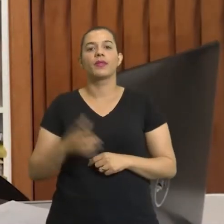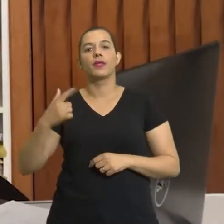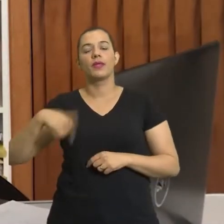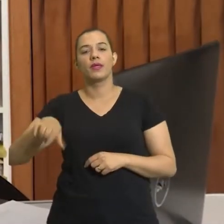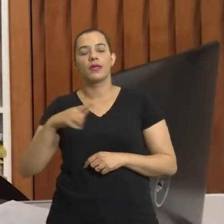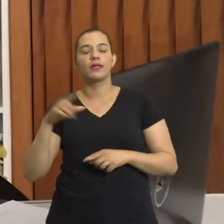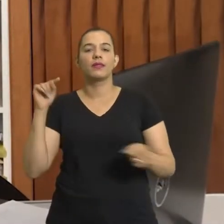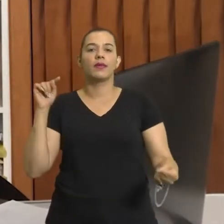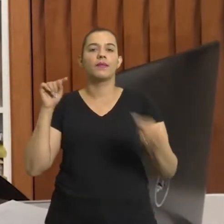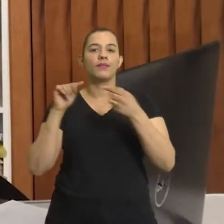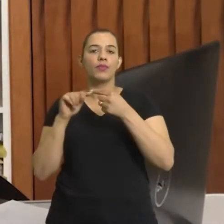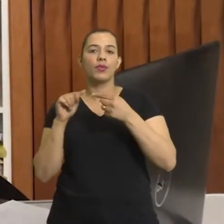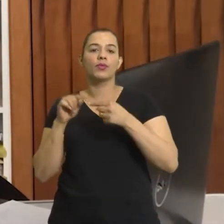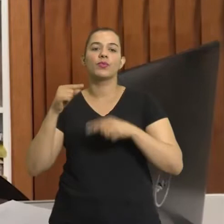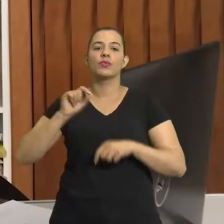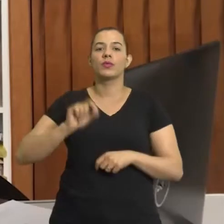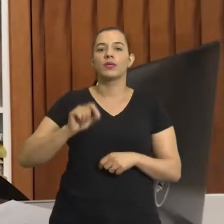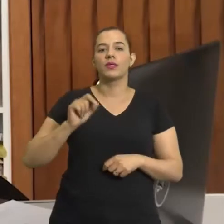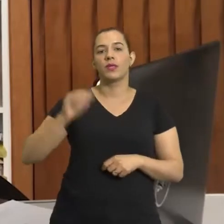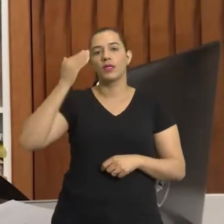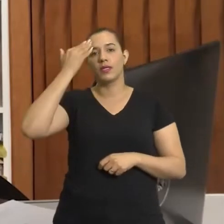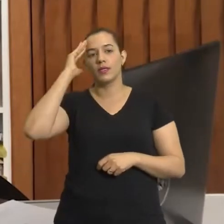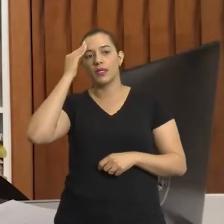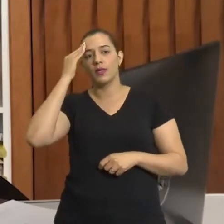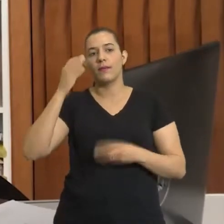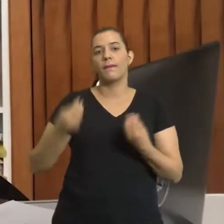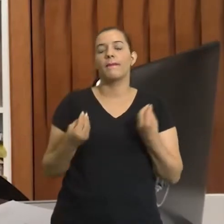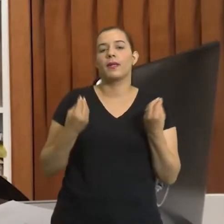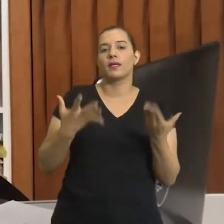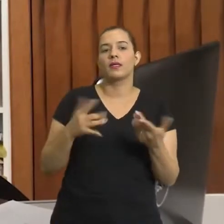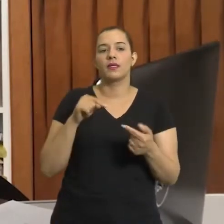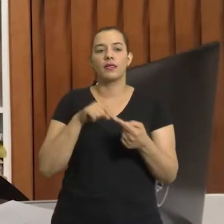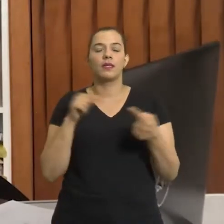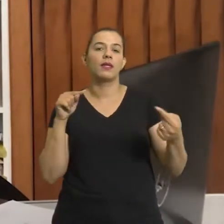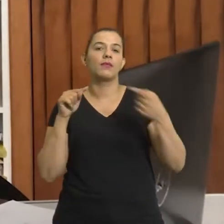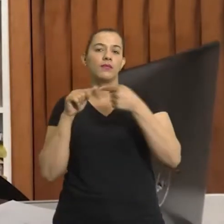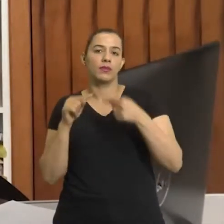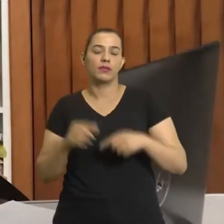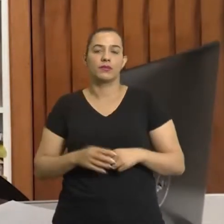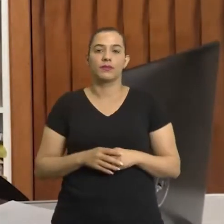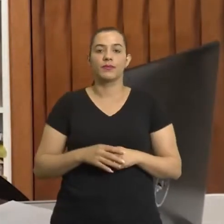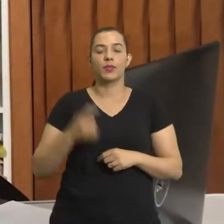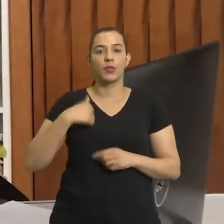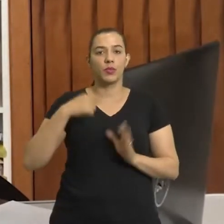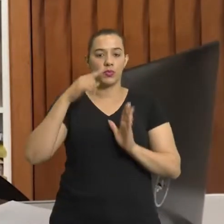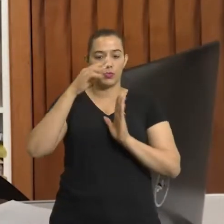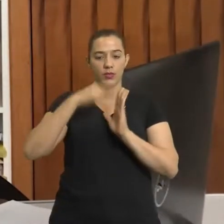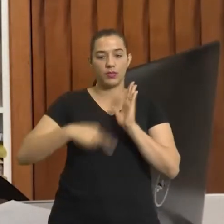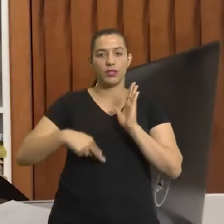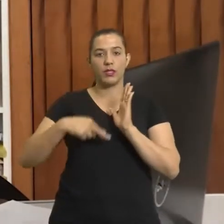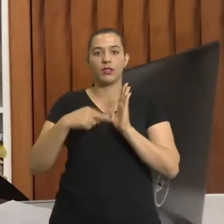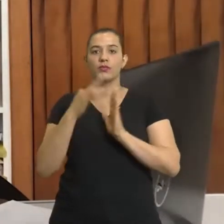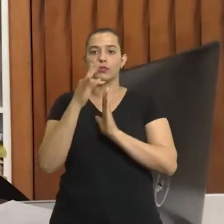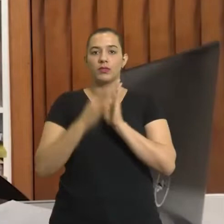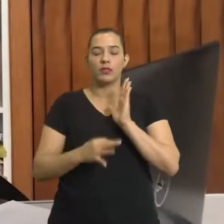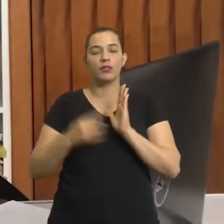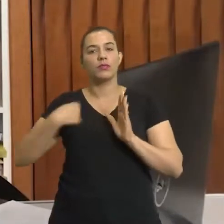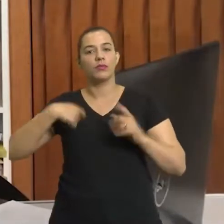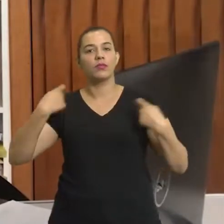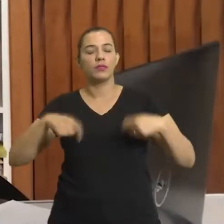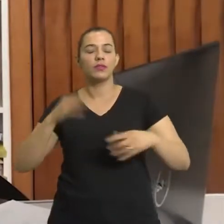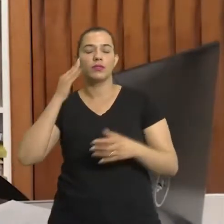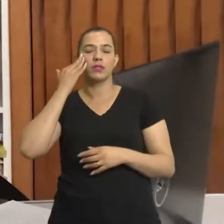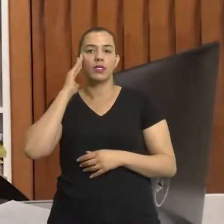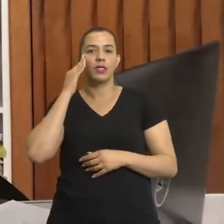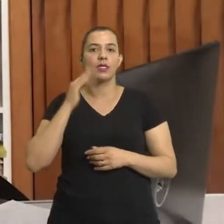está relacionado à compreensão de para que aquele texto serve. Então, quando eu olho um texto, eu preciso compreender, esse texto ele